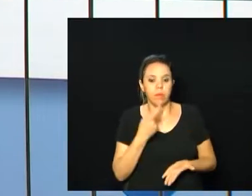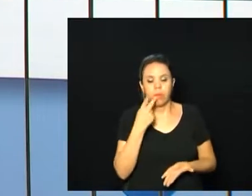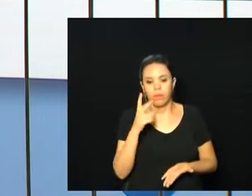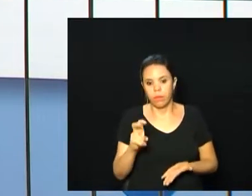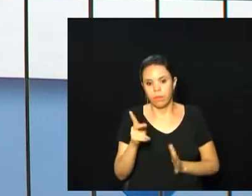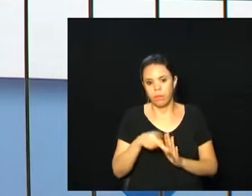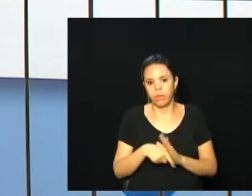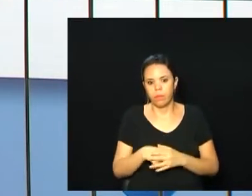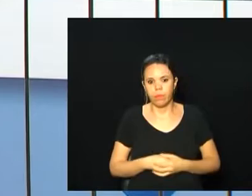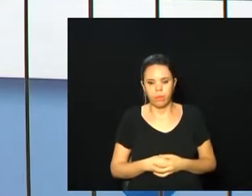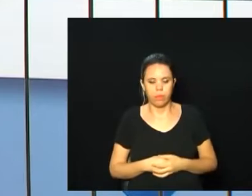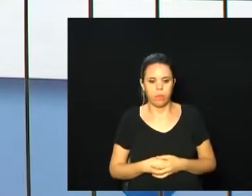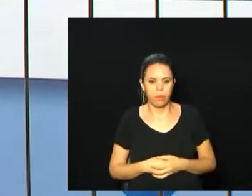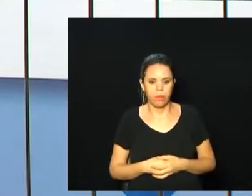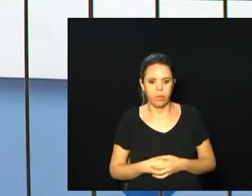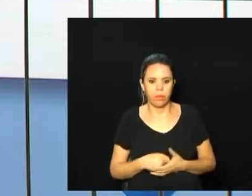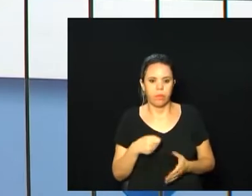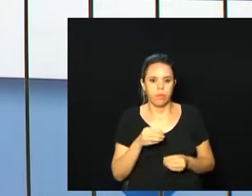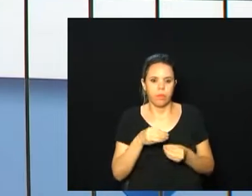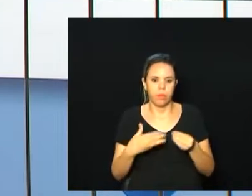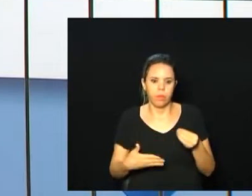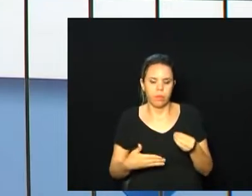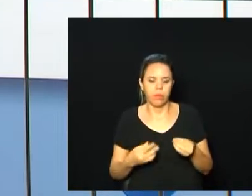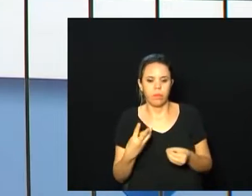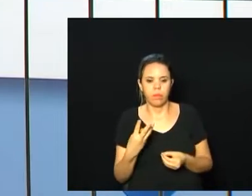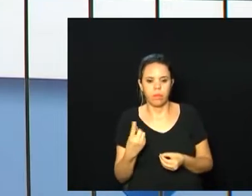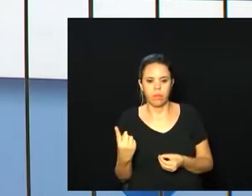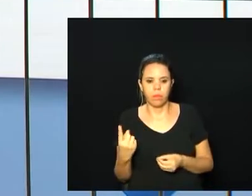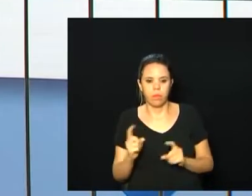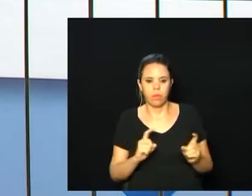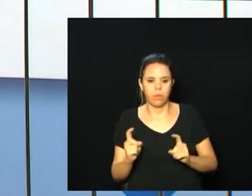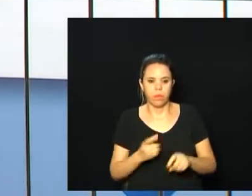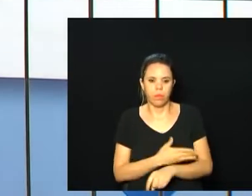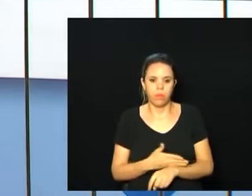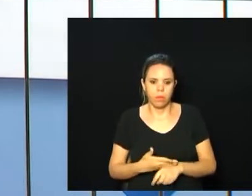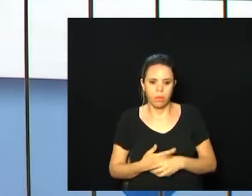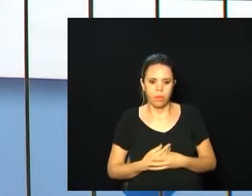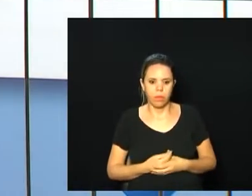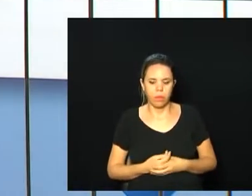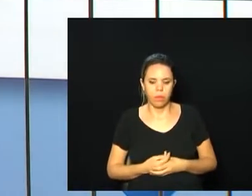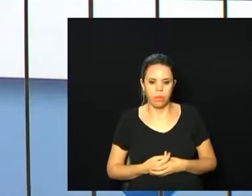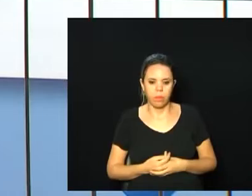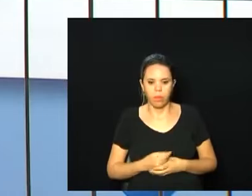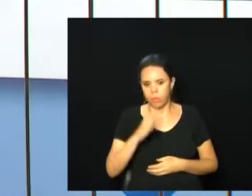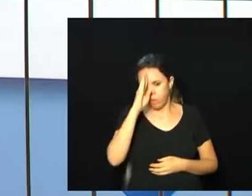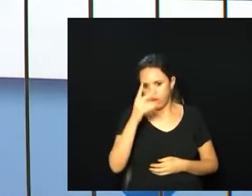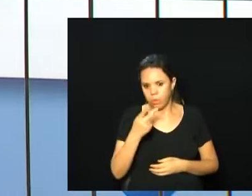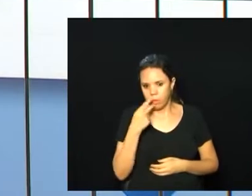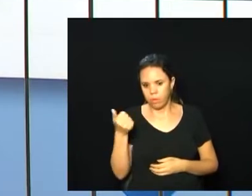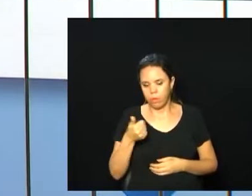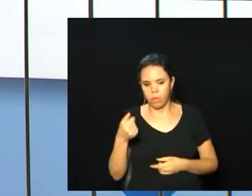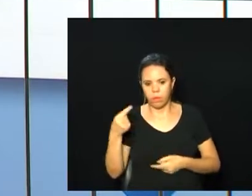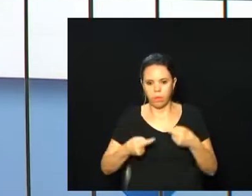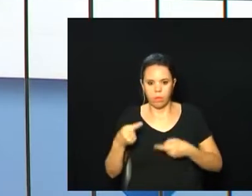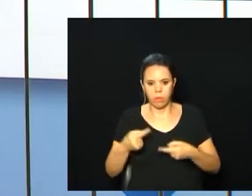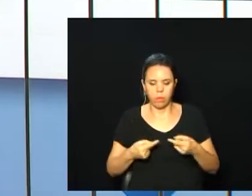15 projetos que estavam pautados na 31ª reunião ordinária e a gente destaca a primeira